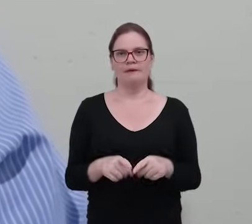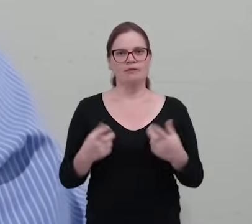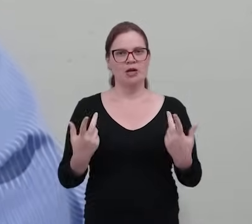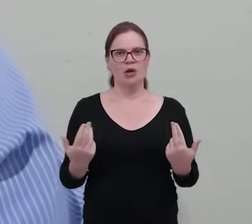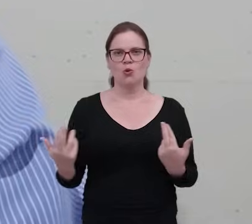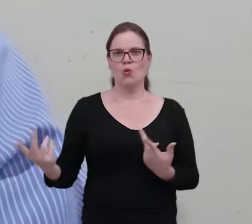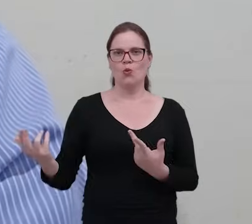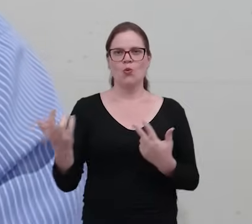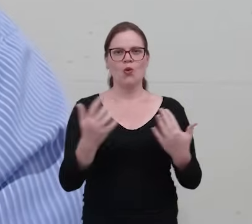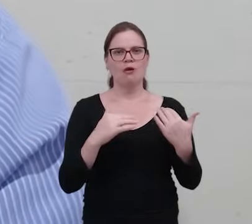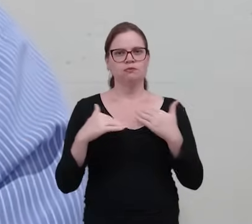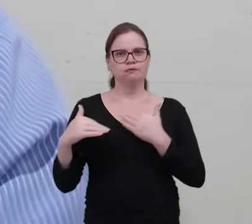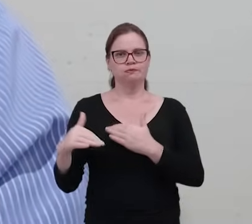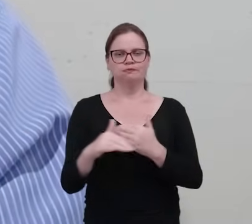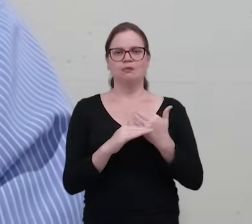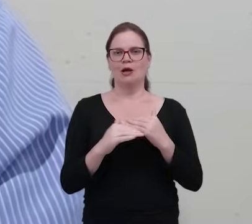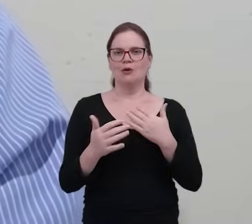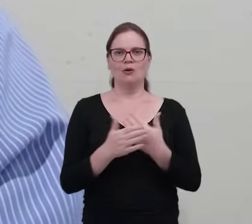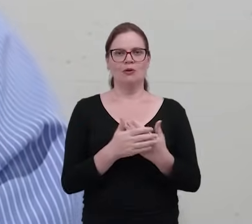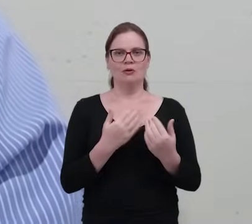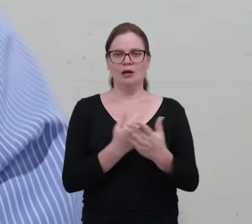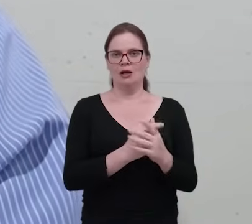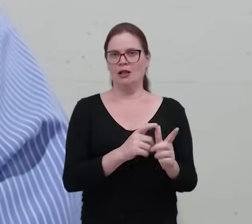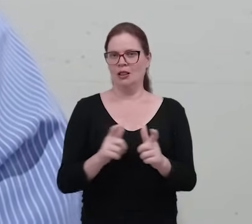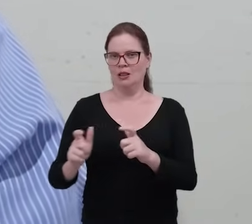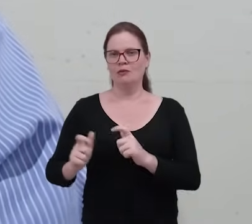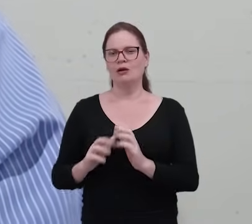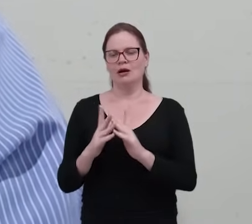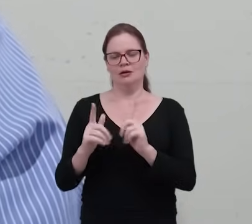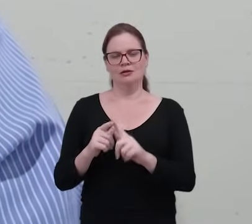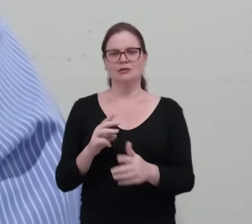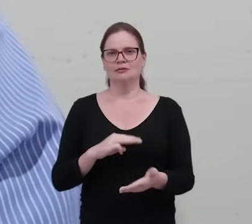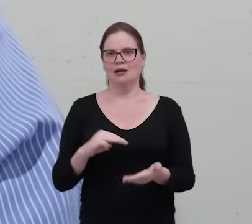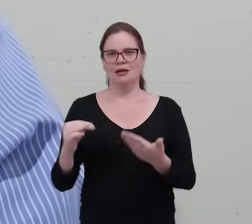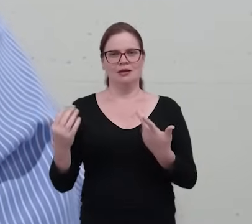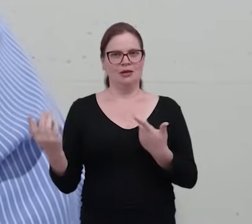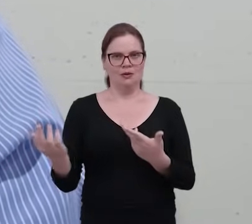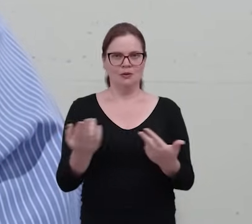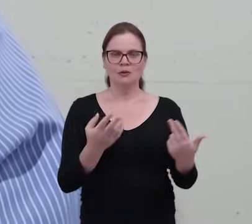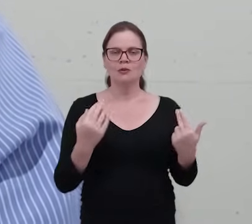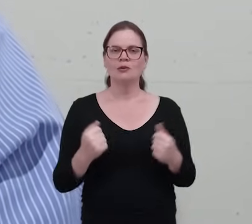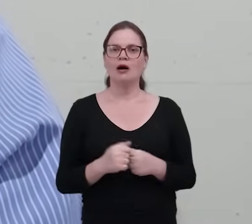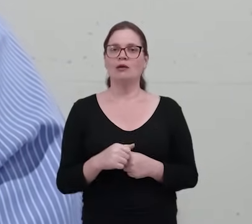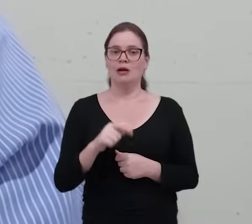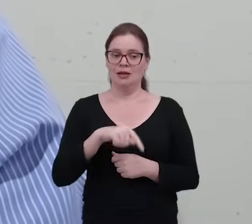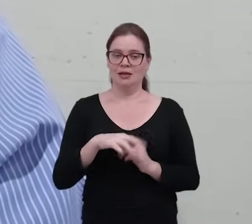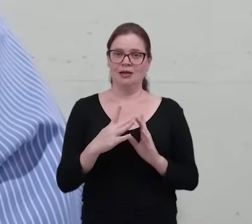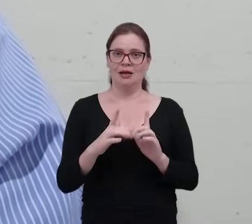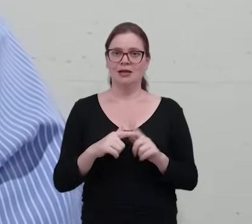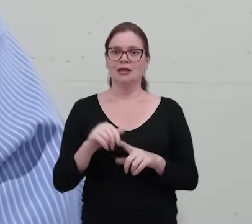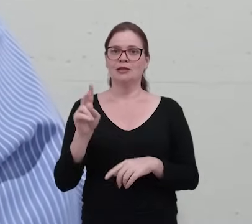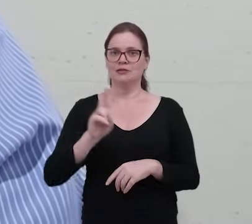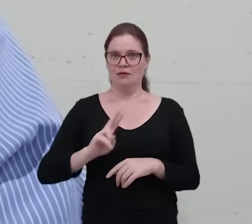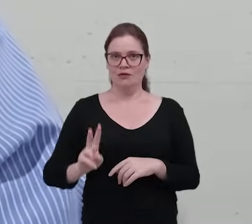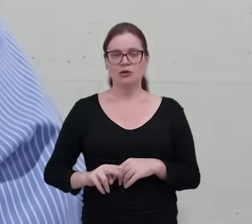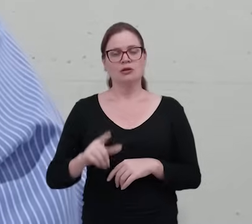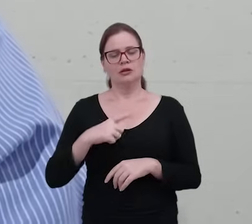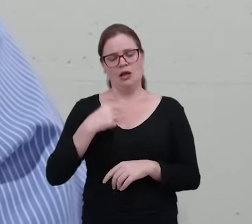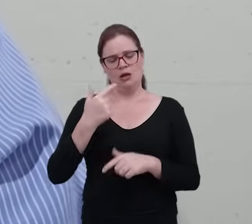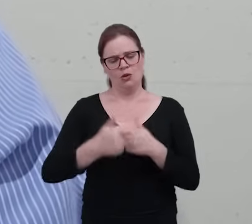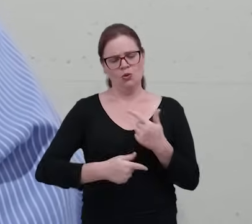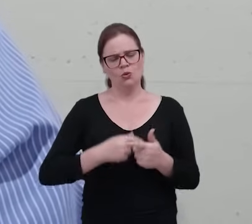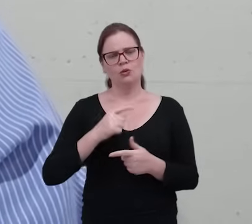é aplicada, que as orientações são postas em prática, a igreja tem crescido. As lutas têm vindo e têm